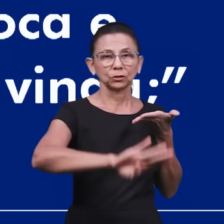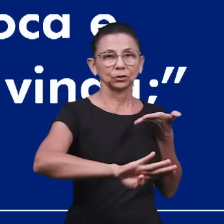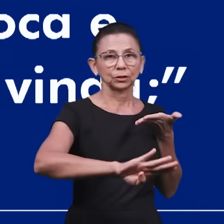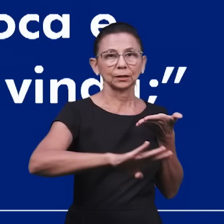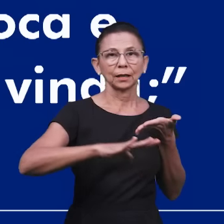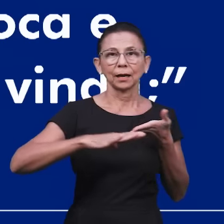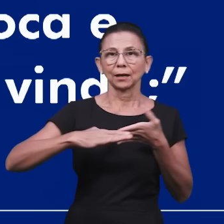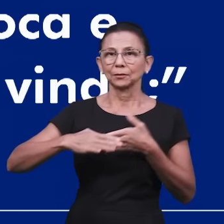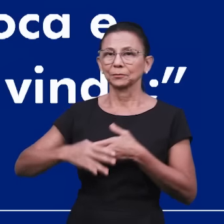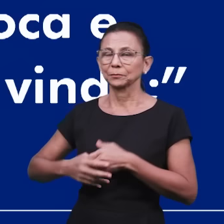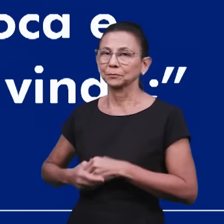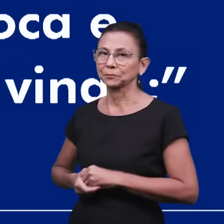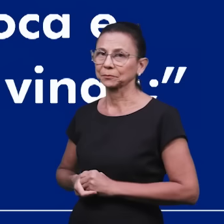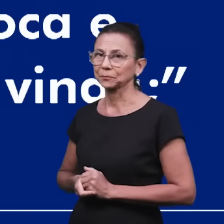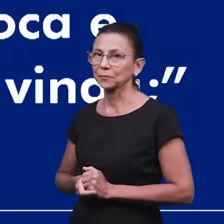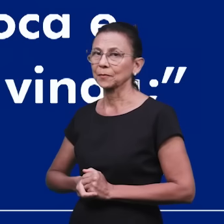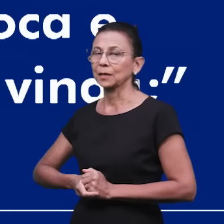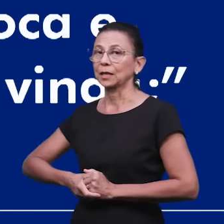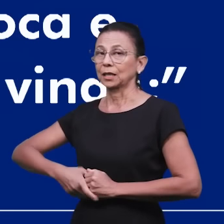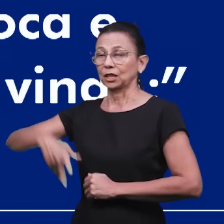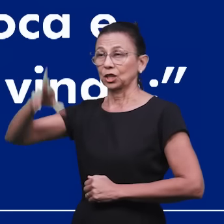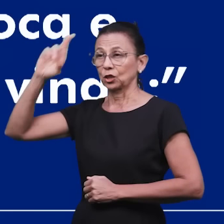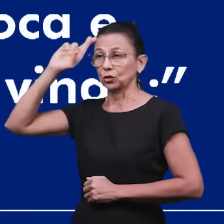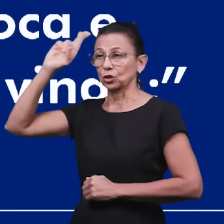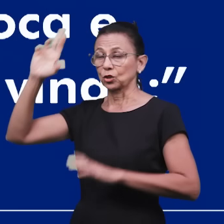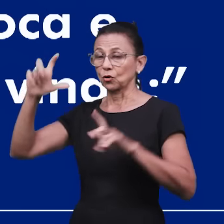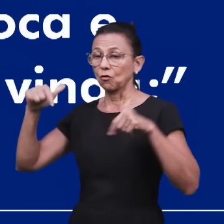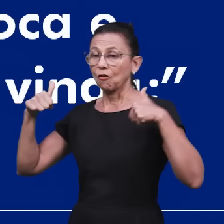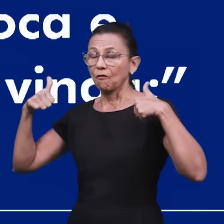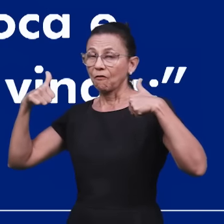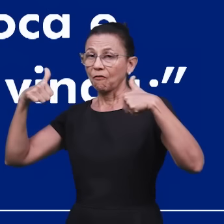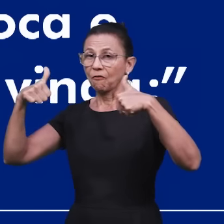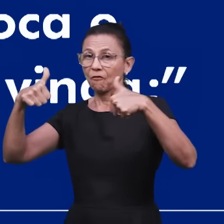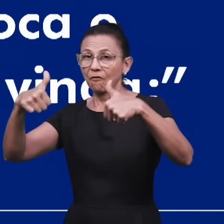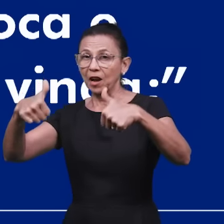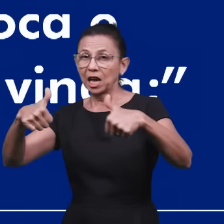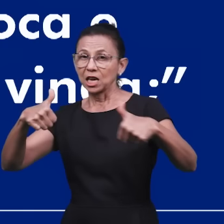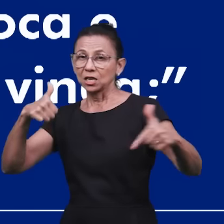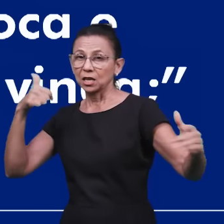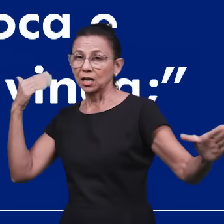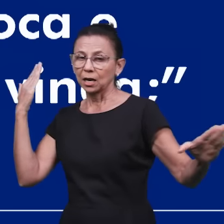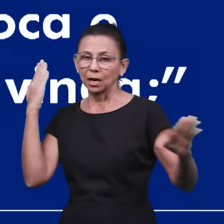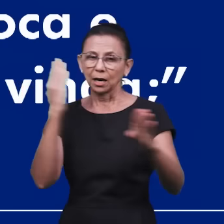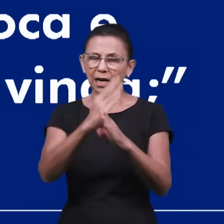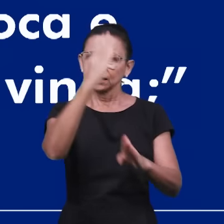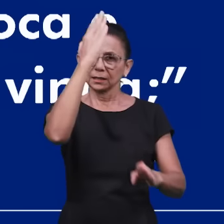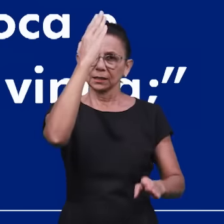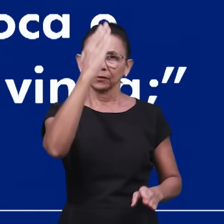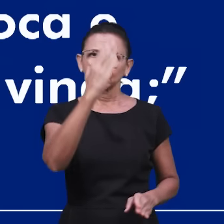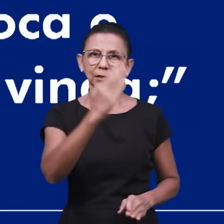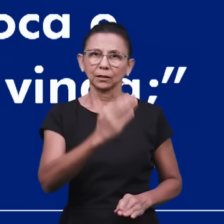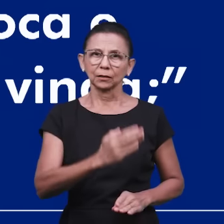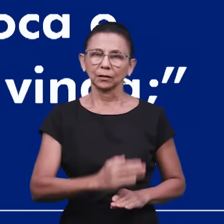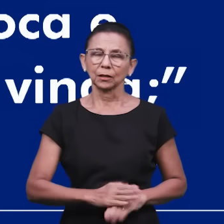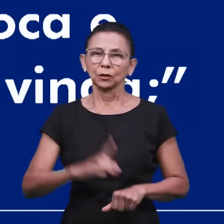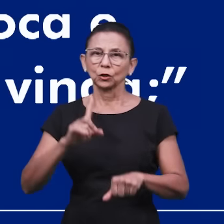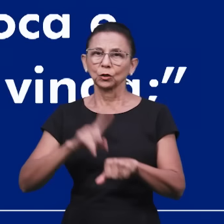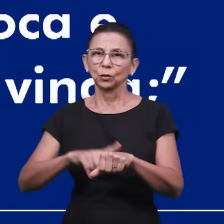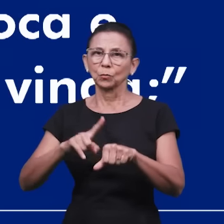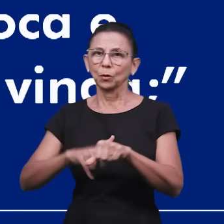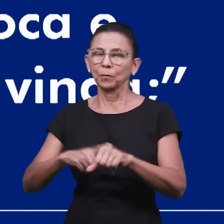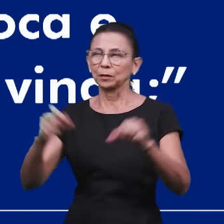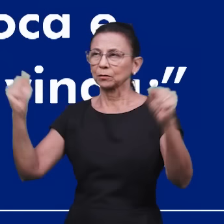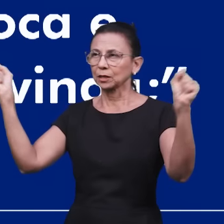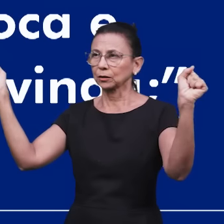Senhor desfará pelo assopro da sua boca e aniquilará pelo esplendor da sua